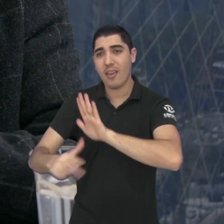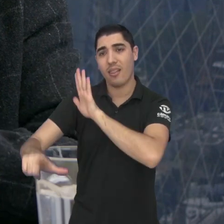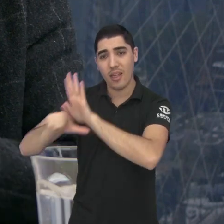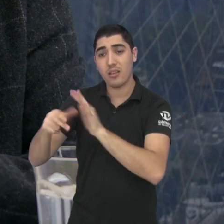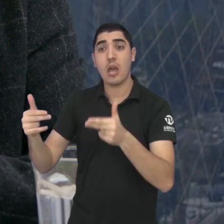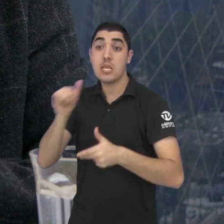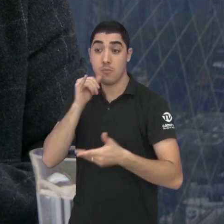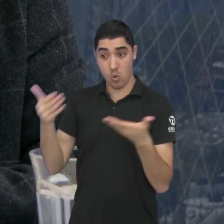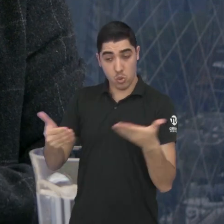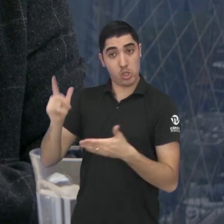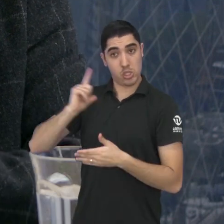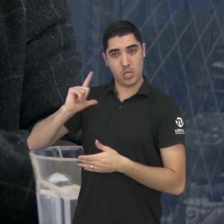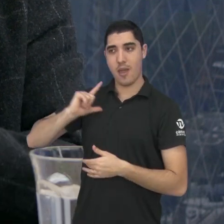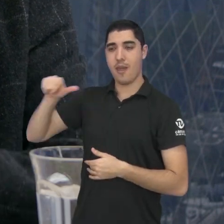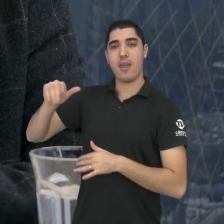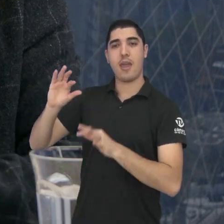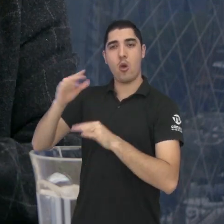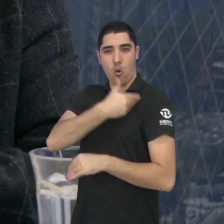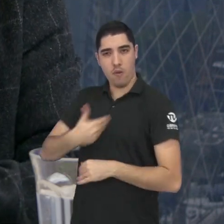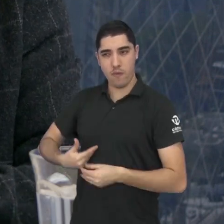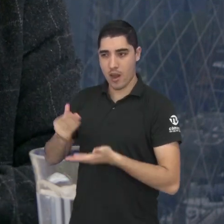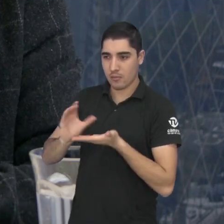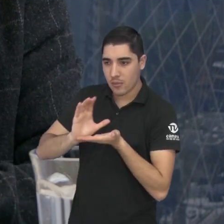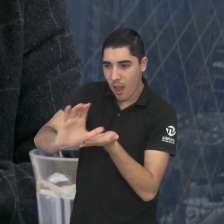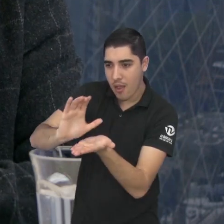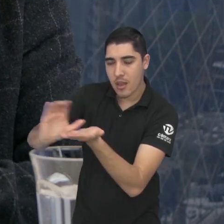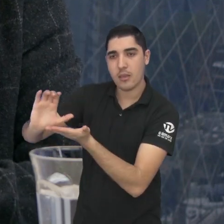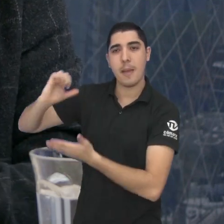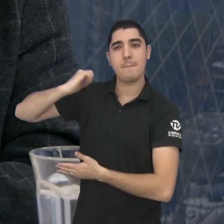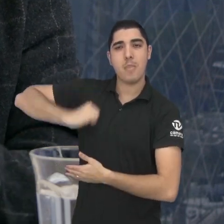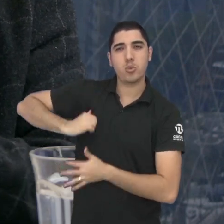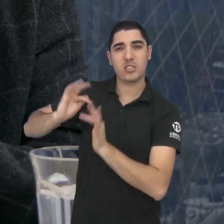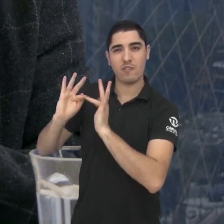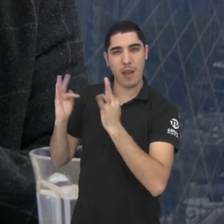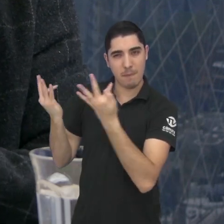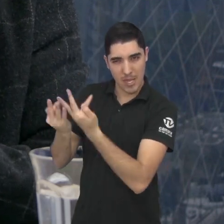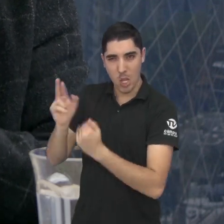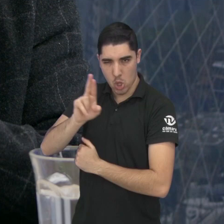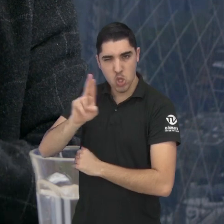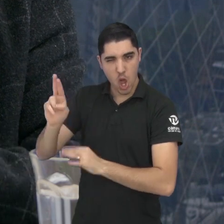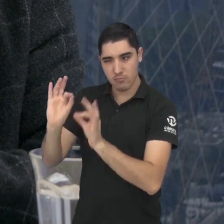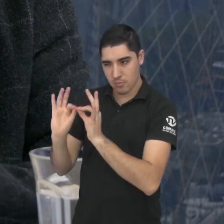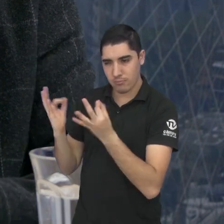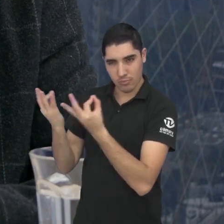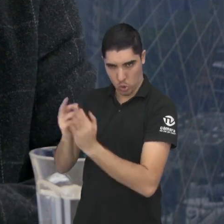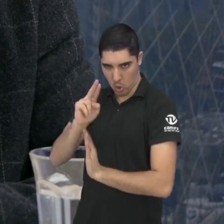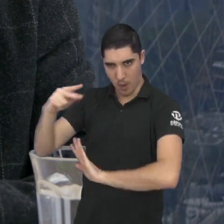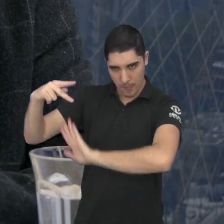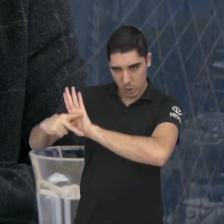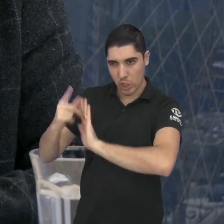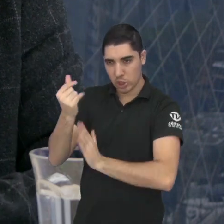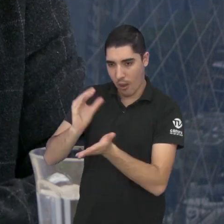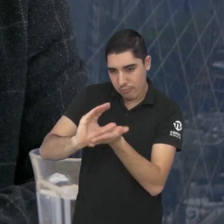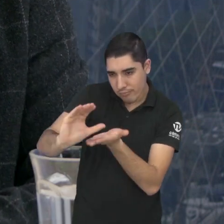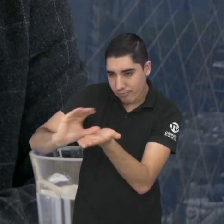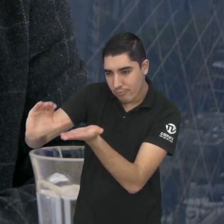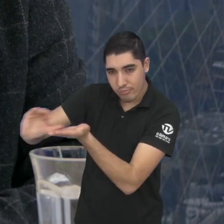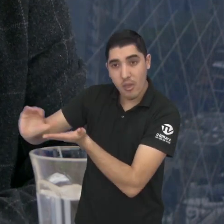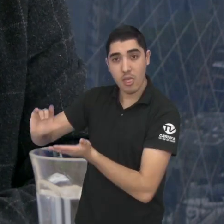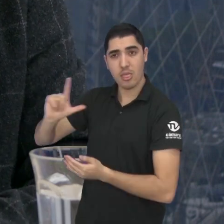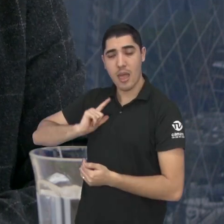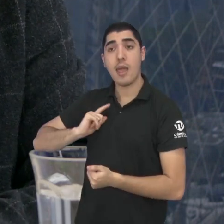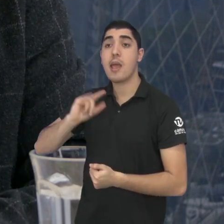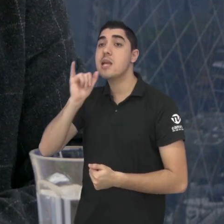Família, você tem um controle das pessoas que estão nessa situação ruim. Por que você não coloca um imposto, tira um imposto desse produto?